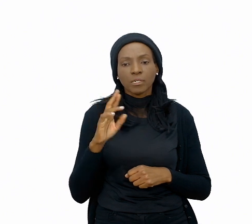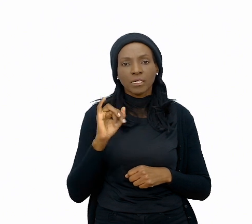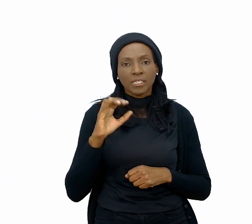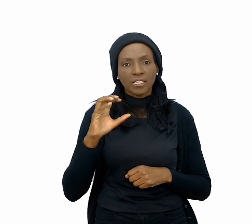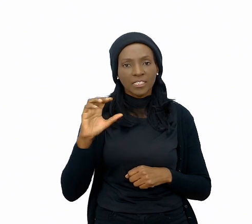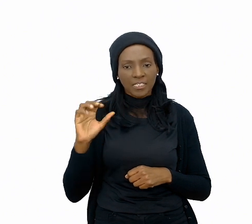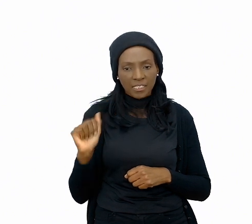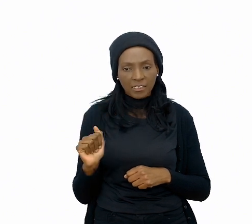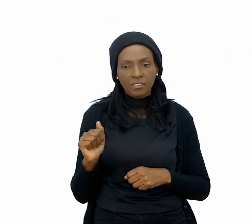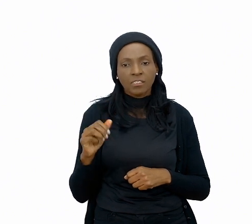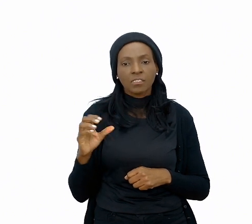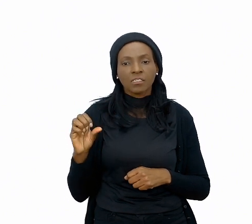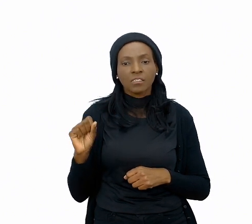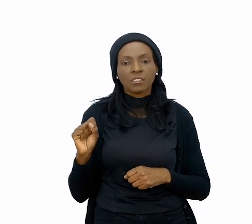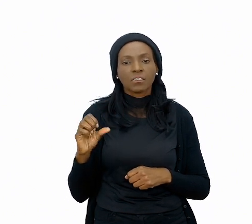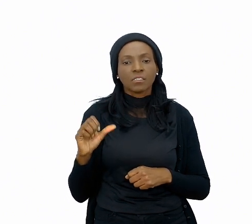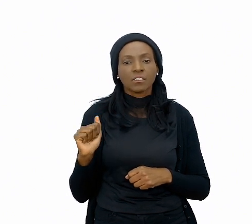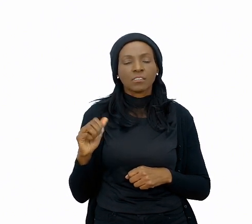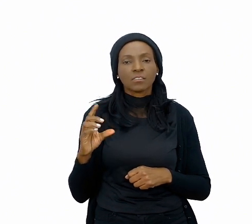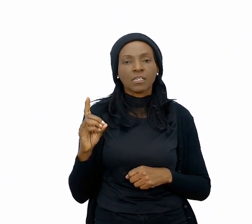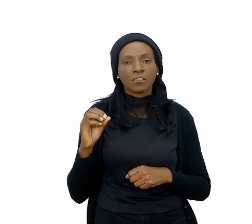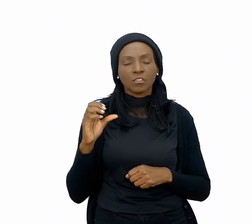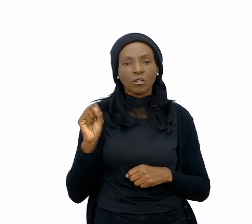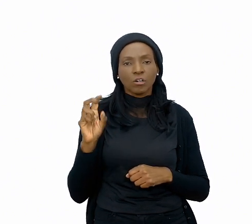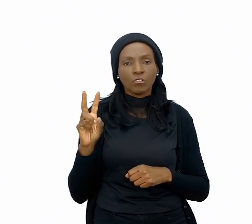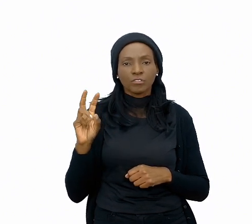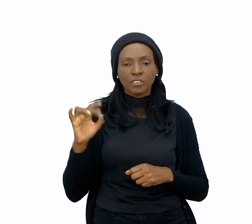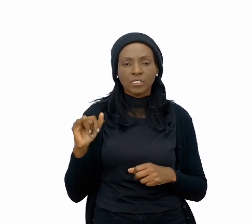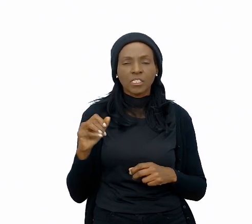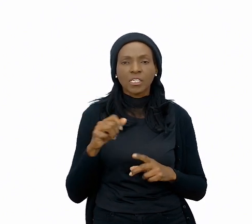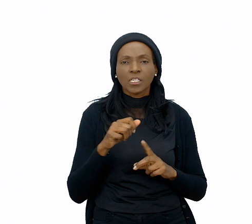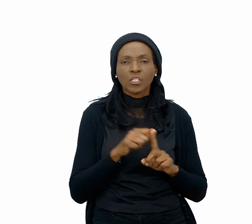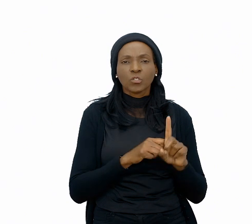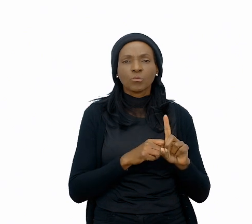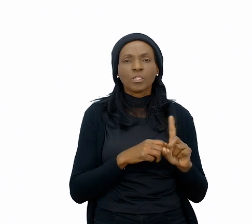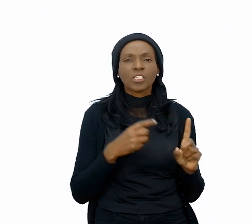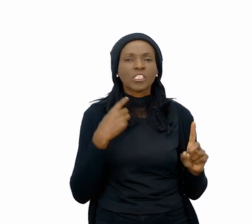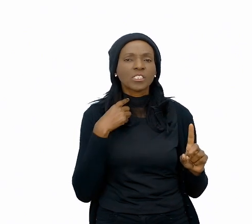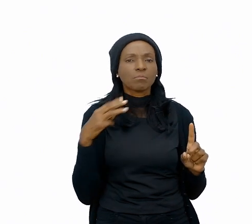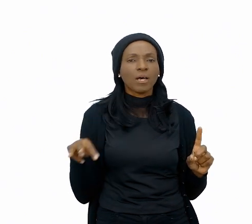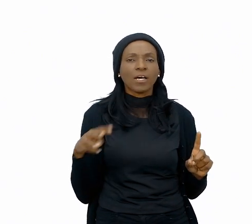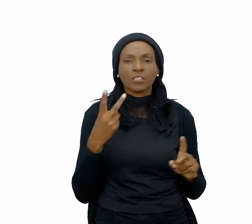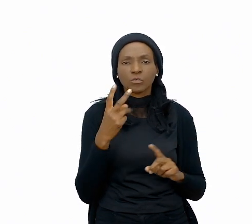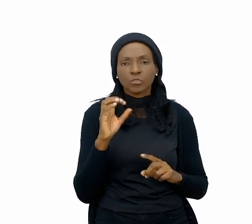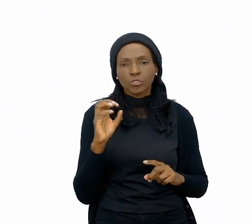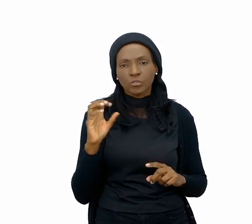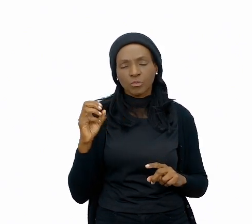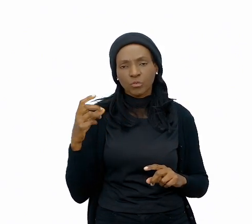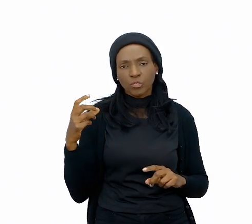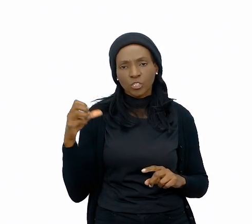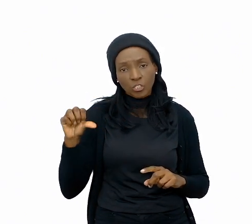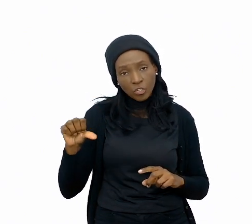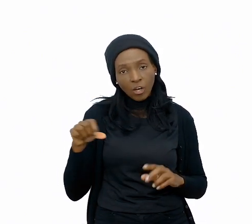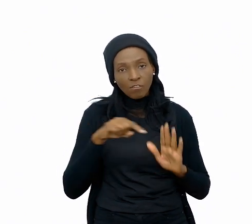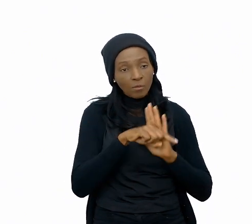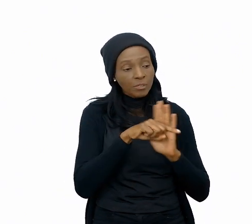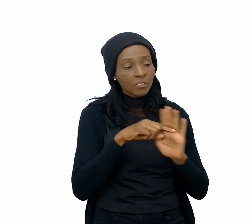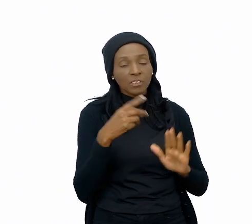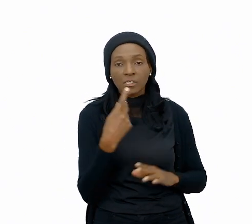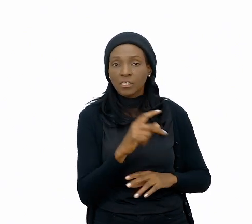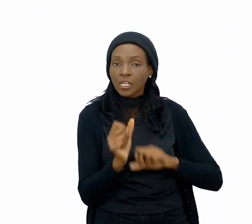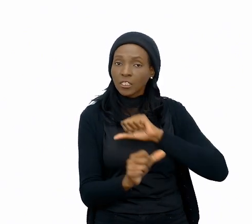elas realizaram lá em 2009. Né? E com essas pesquisas, elas modificaram a nossa